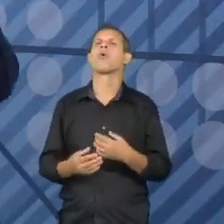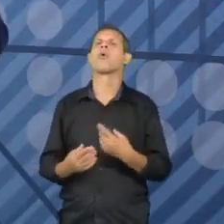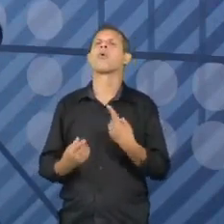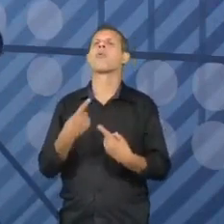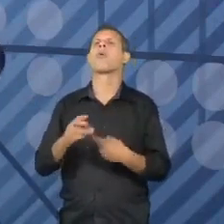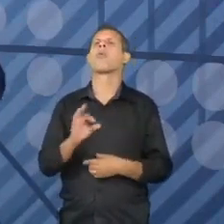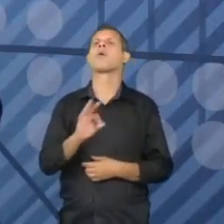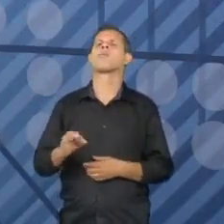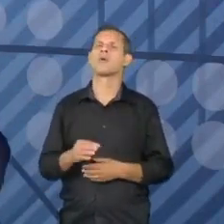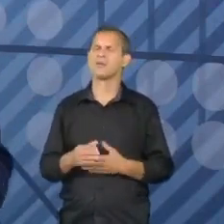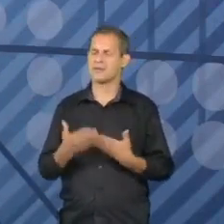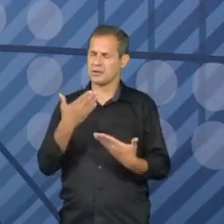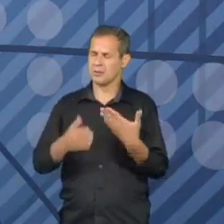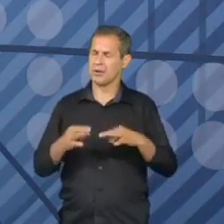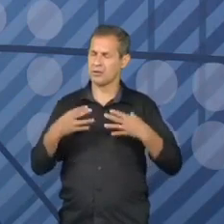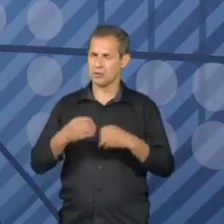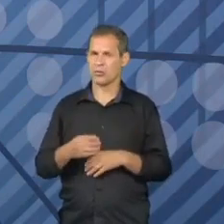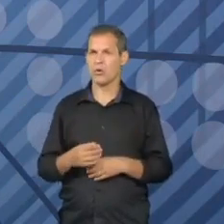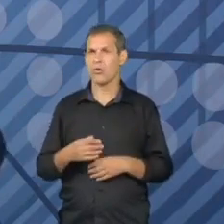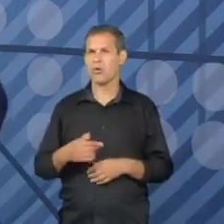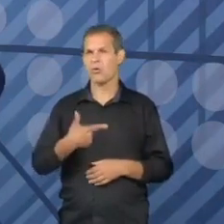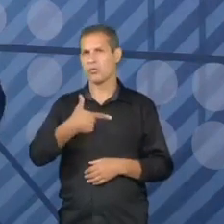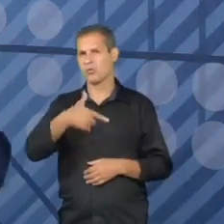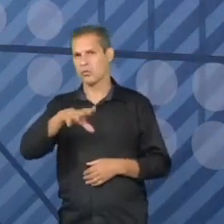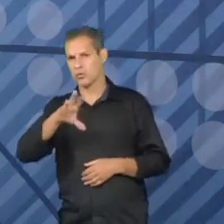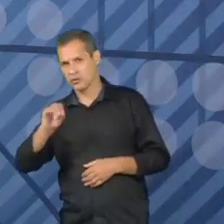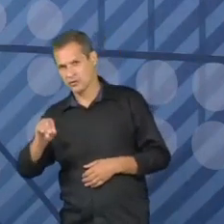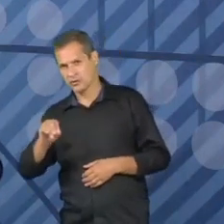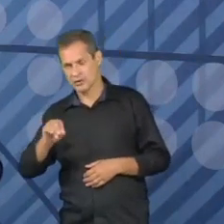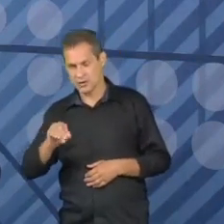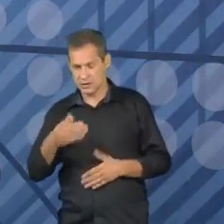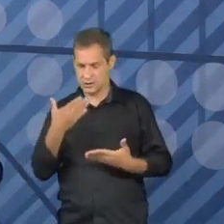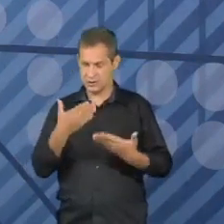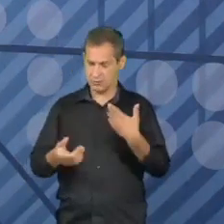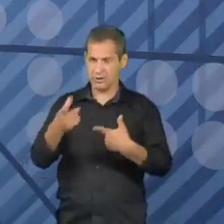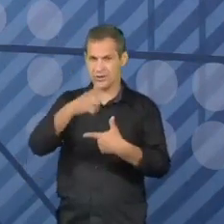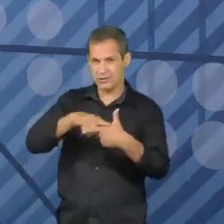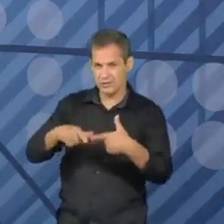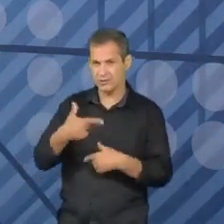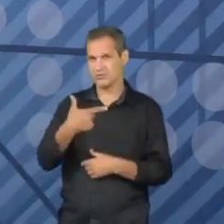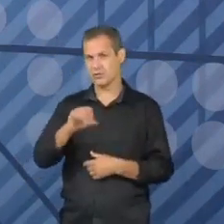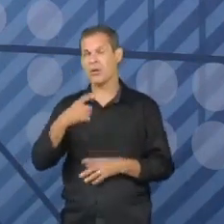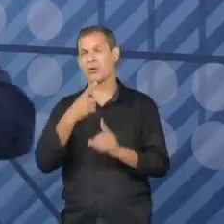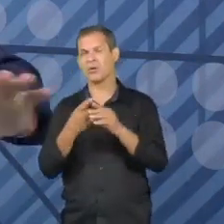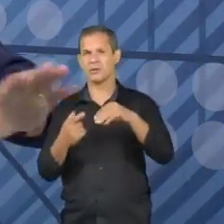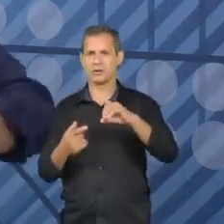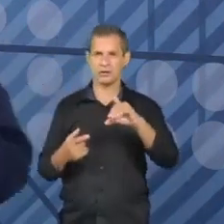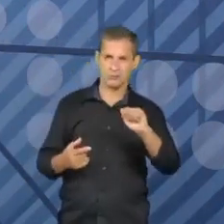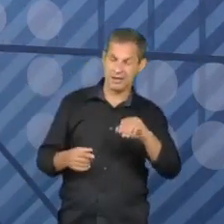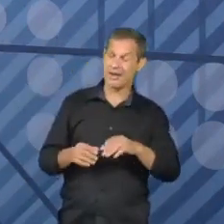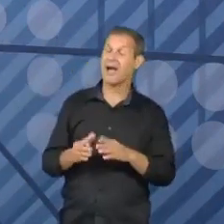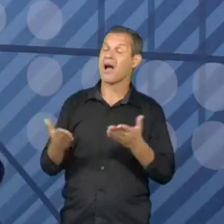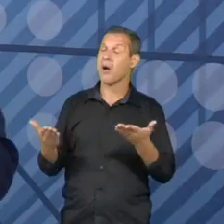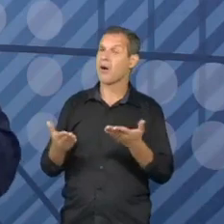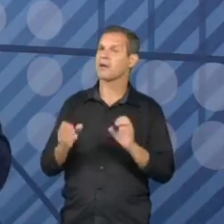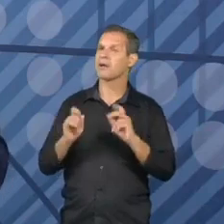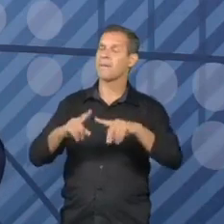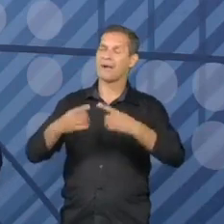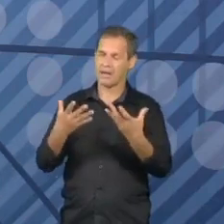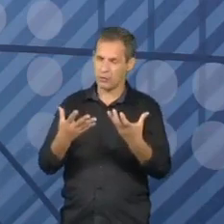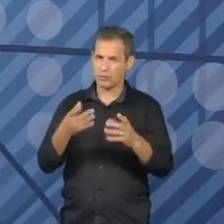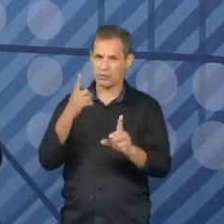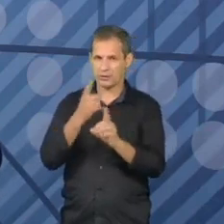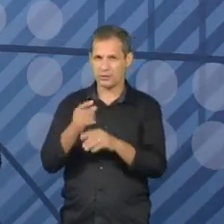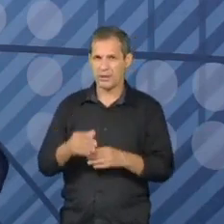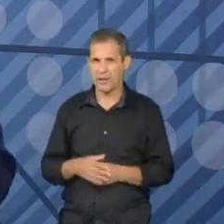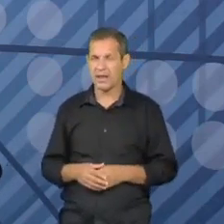peso? Somo todos os 20 pesos, divido por 20 e encontrei a média. Opa, deixei do lado ali. Quero